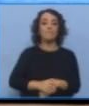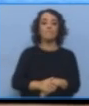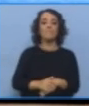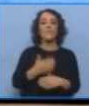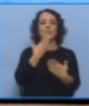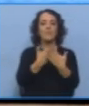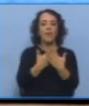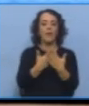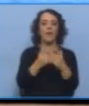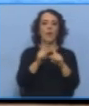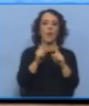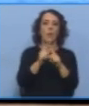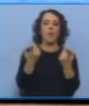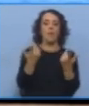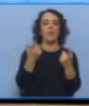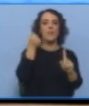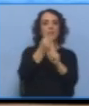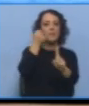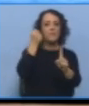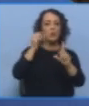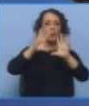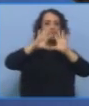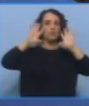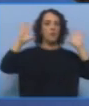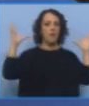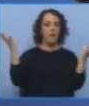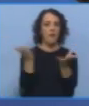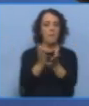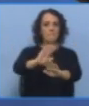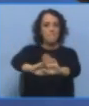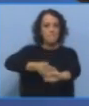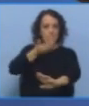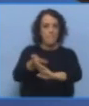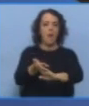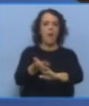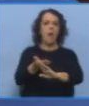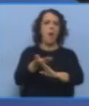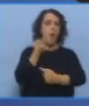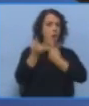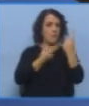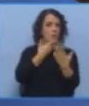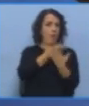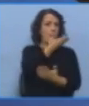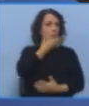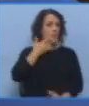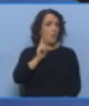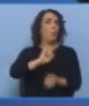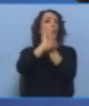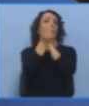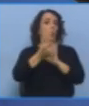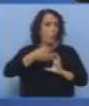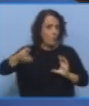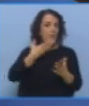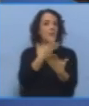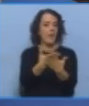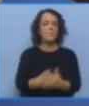desafio superior, mais amplo, mais desafiante e que não facilita muitas vezes. Chega a complicar. Se olhássemos